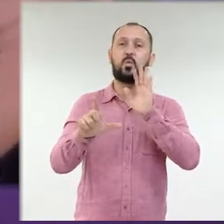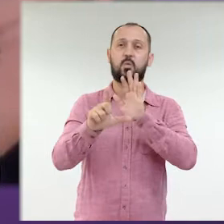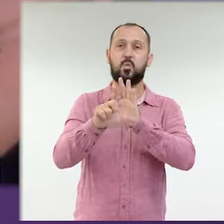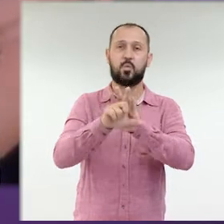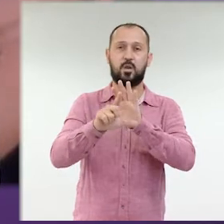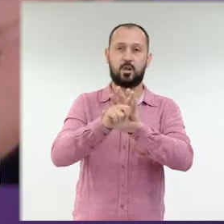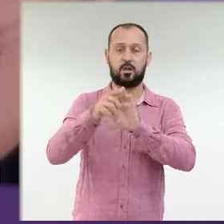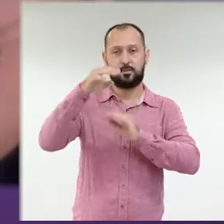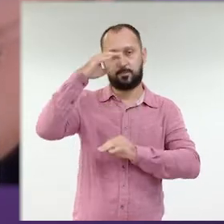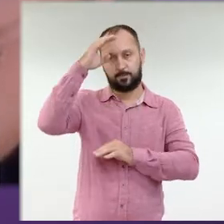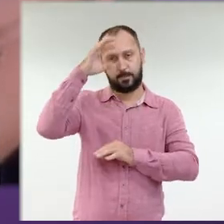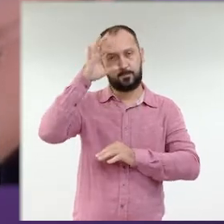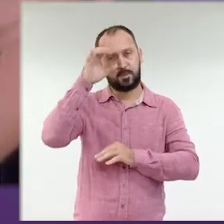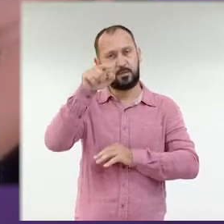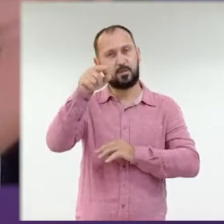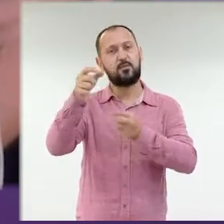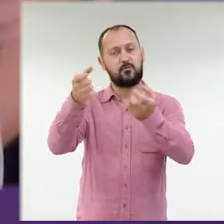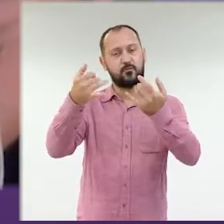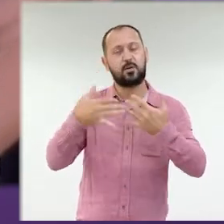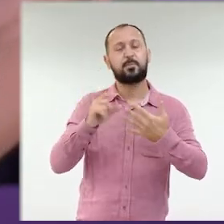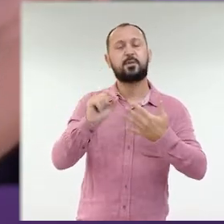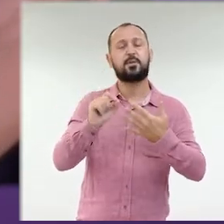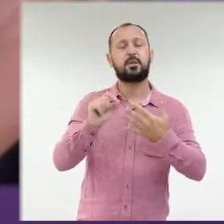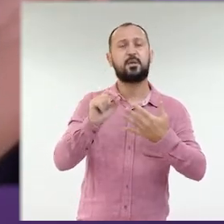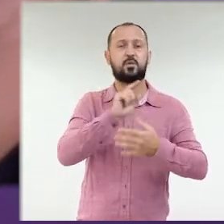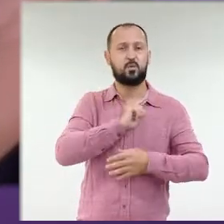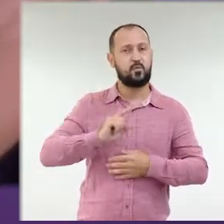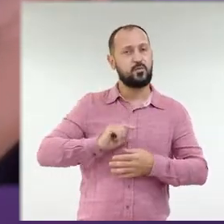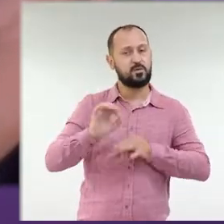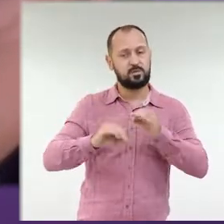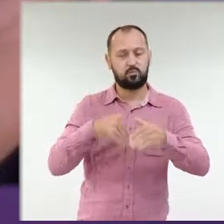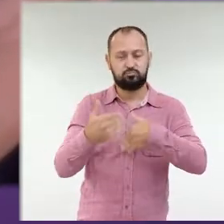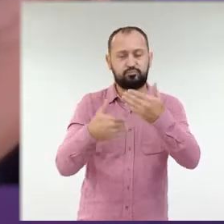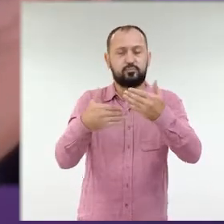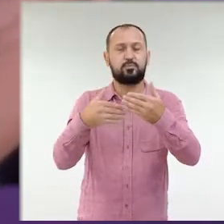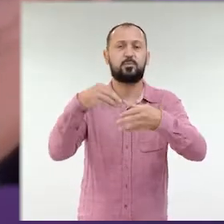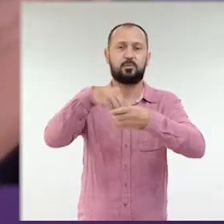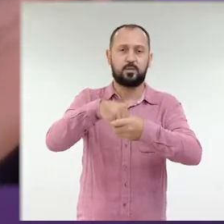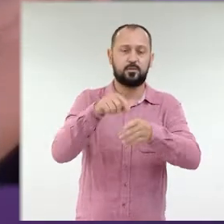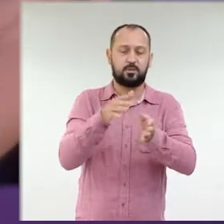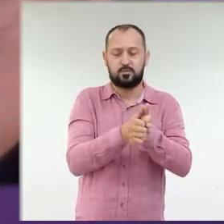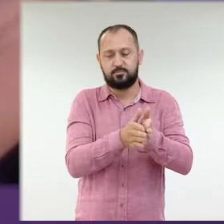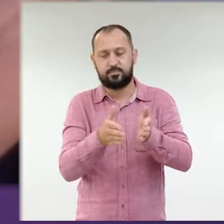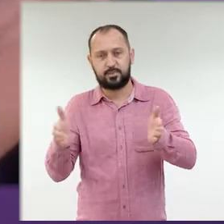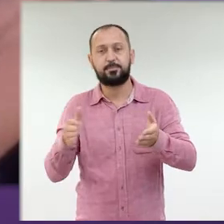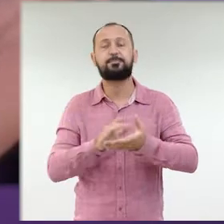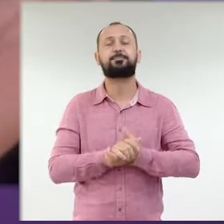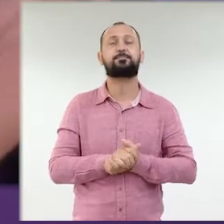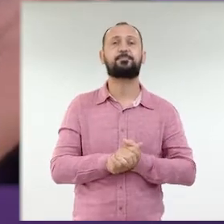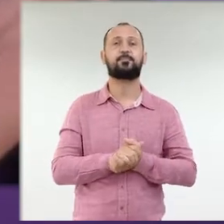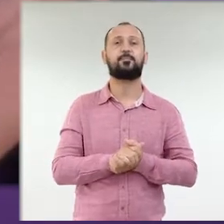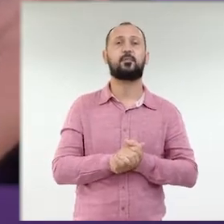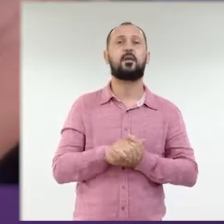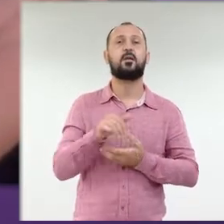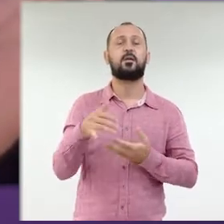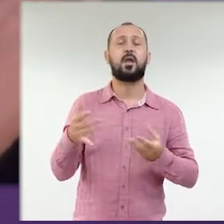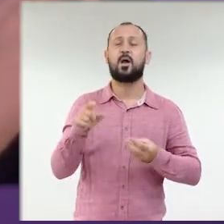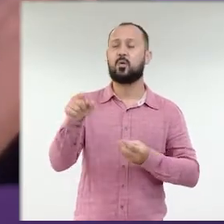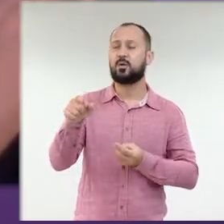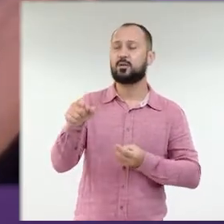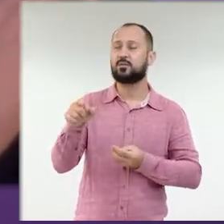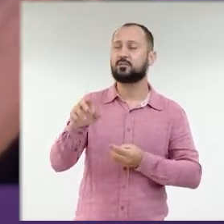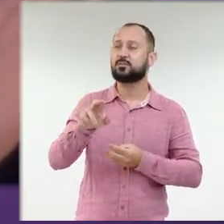Maria da Penha e também das ações que vocês do governo do estado estão desempenhando nesse período. E falando sobre a